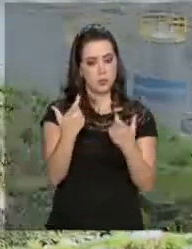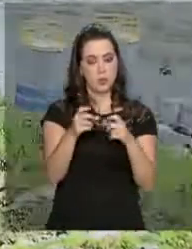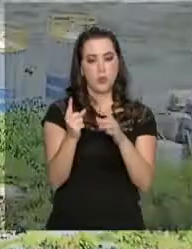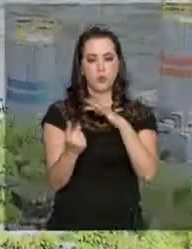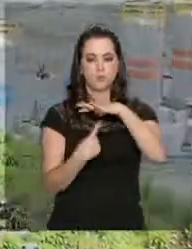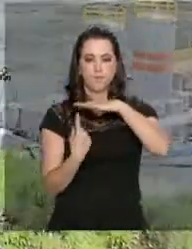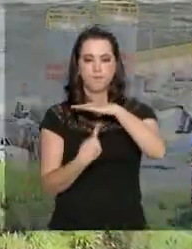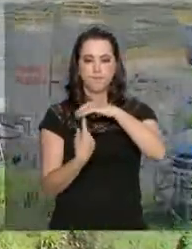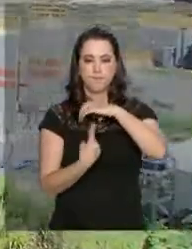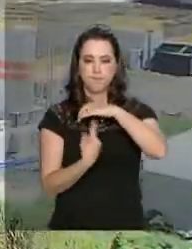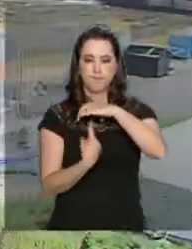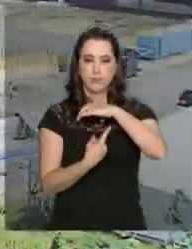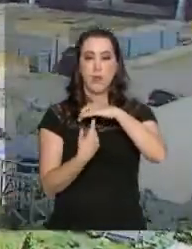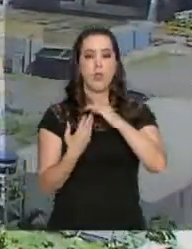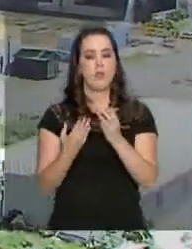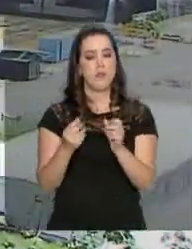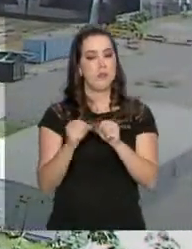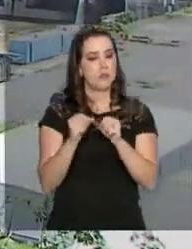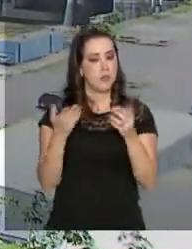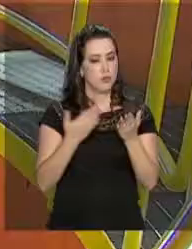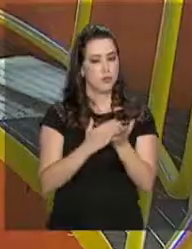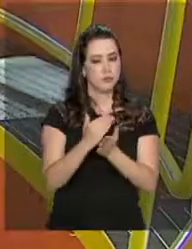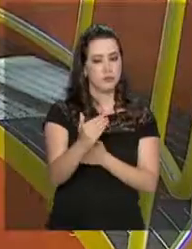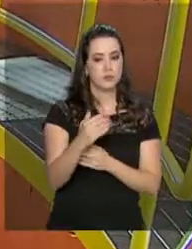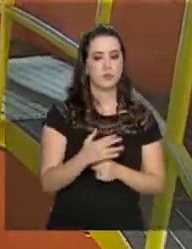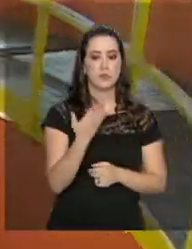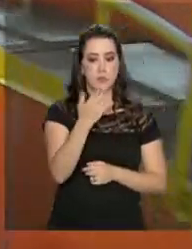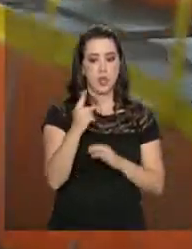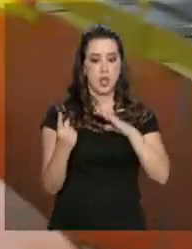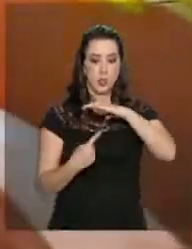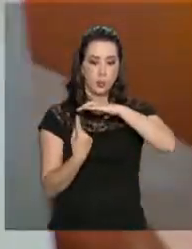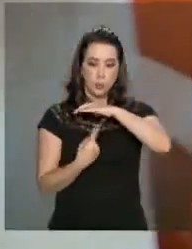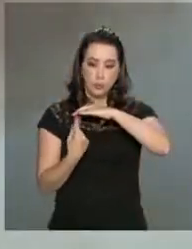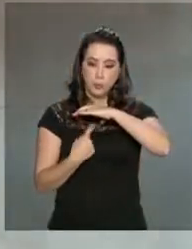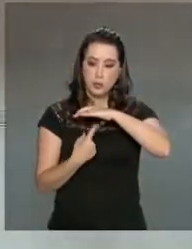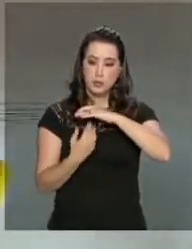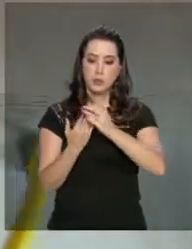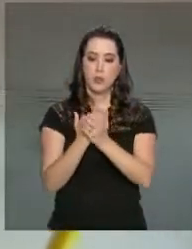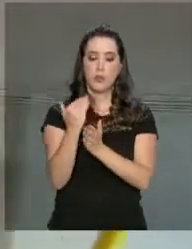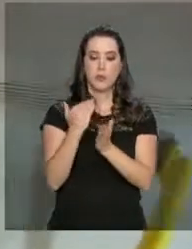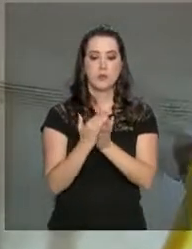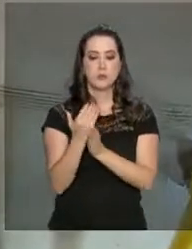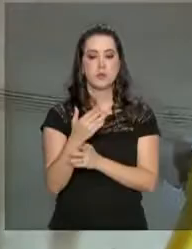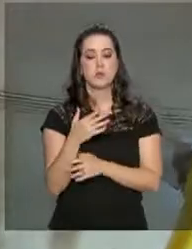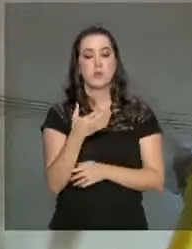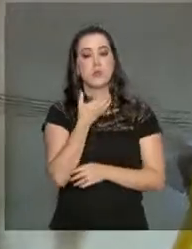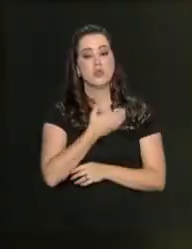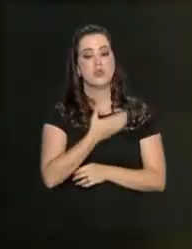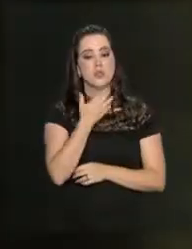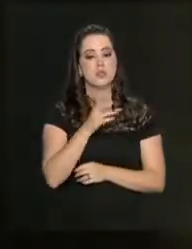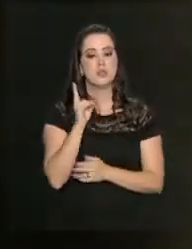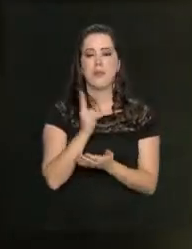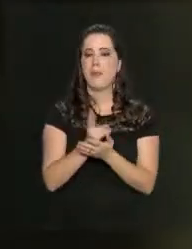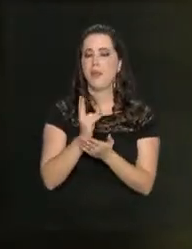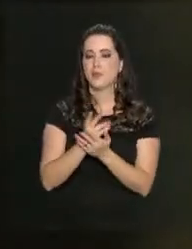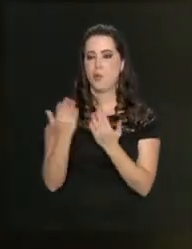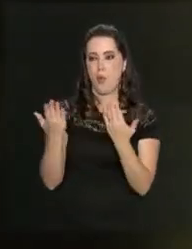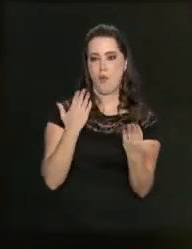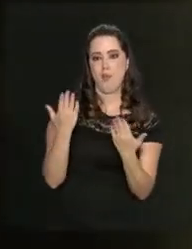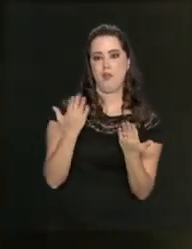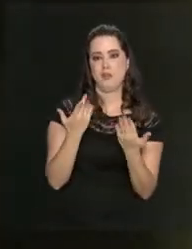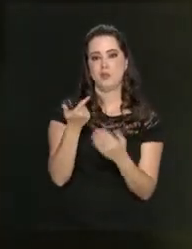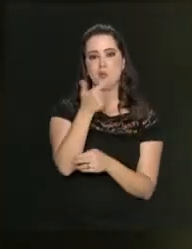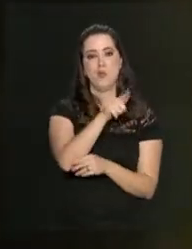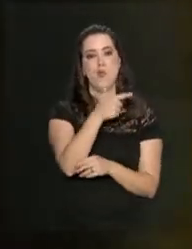de belo monte está produzindo a partir de agora a turbina começou a funcionar em dezembro e sozinha tem a mesma capacidade de